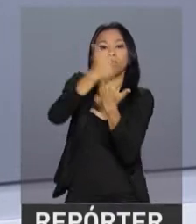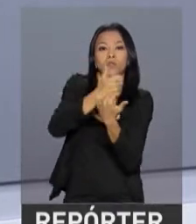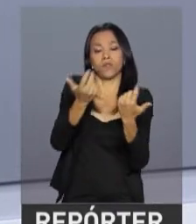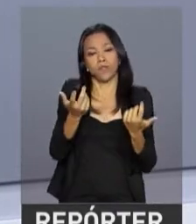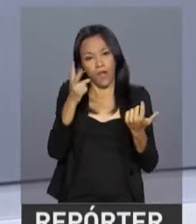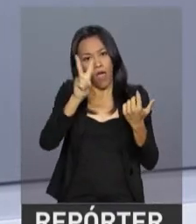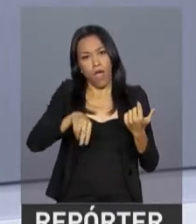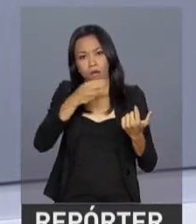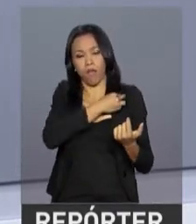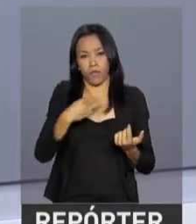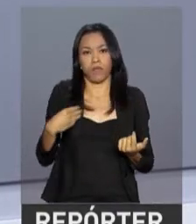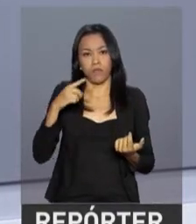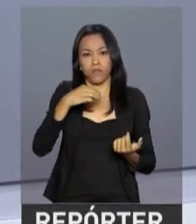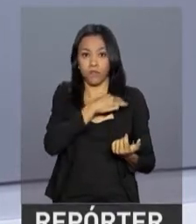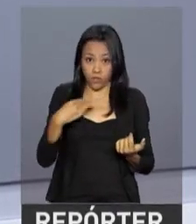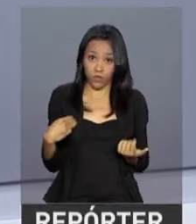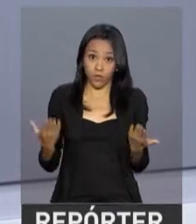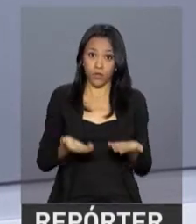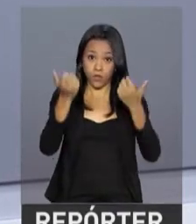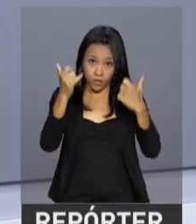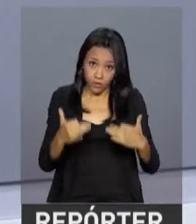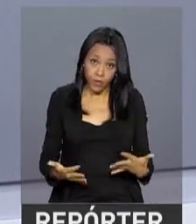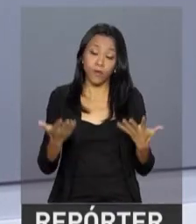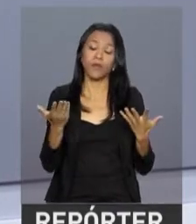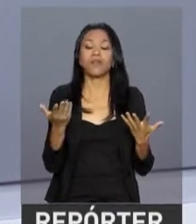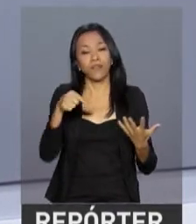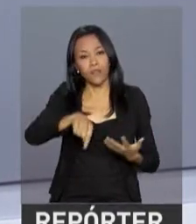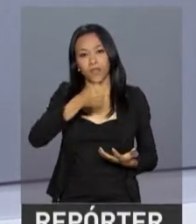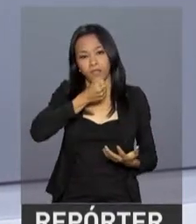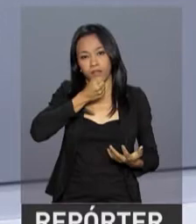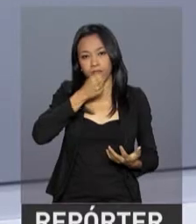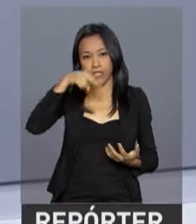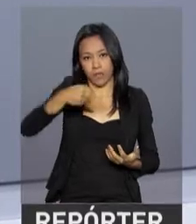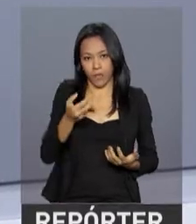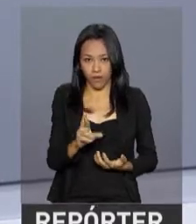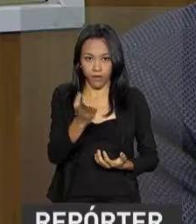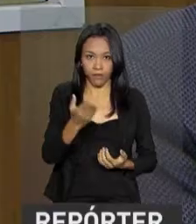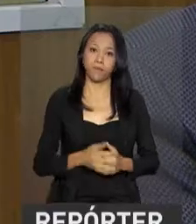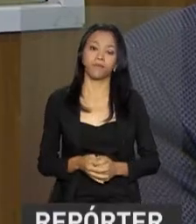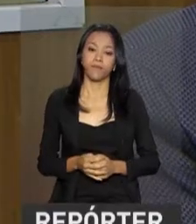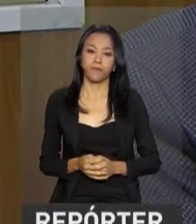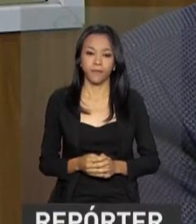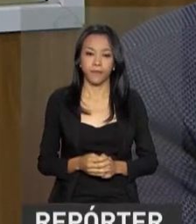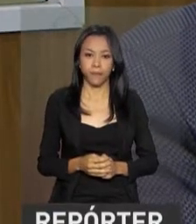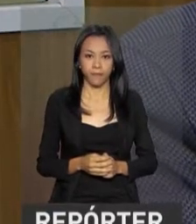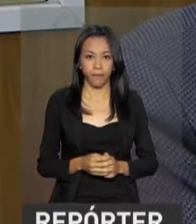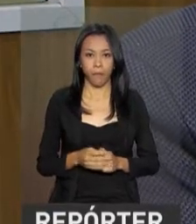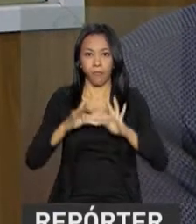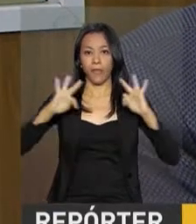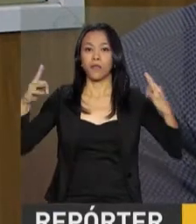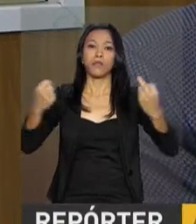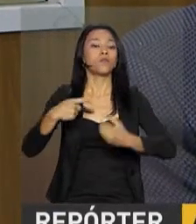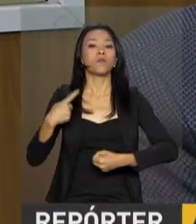baldy entrevistado de hoje do programa por dentro do governo aqui da tv nbr todos os